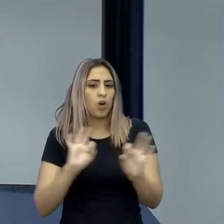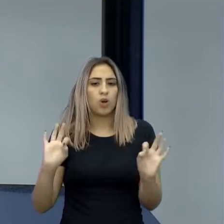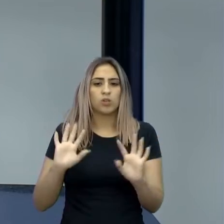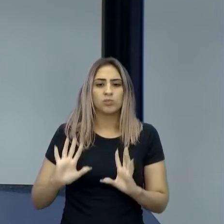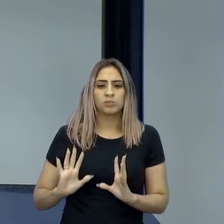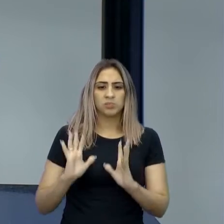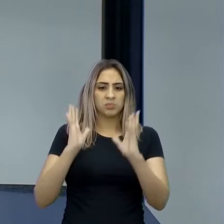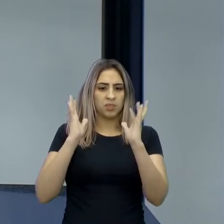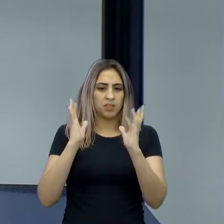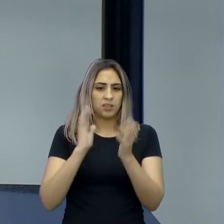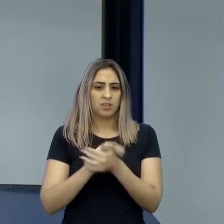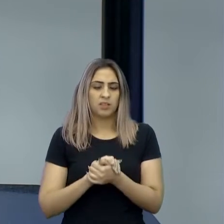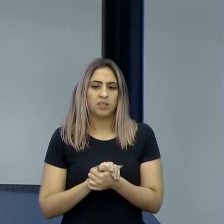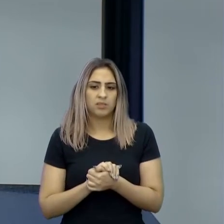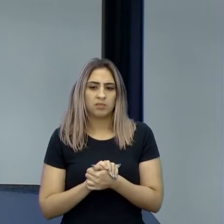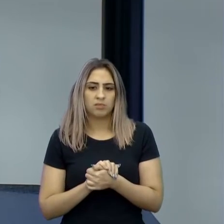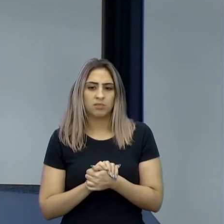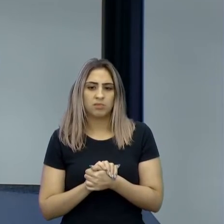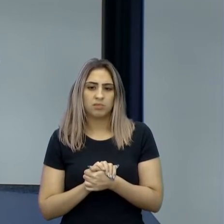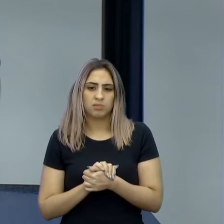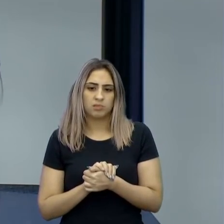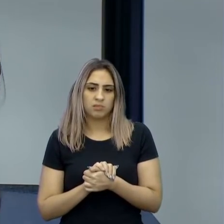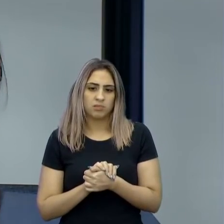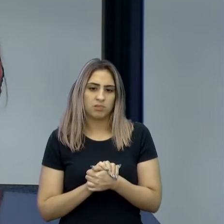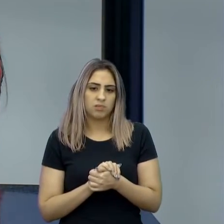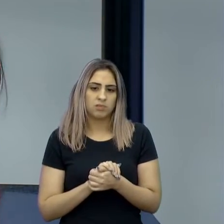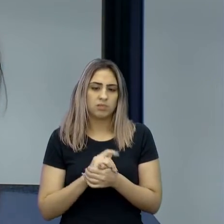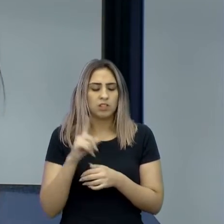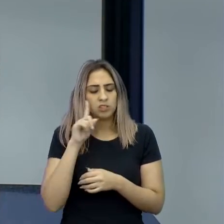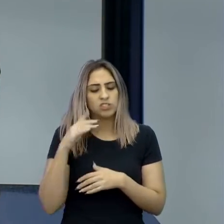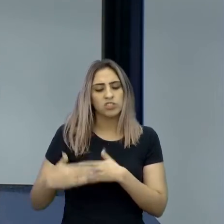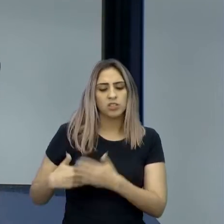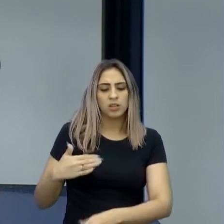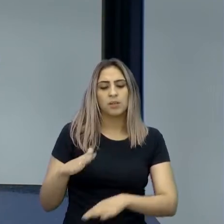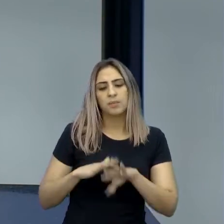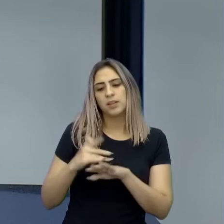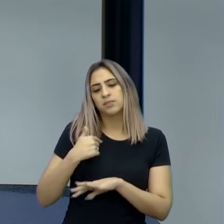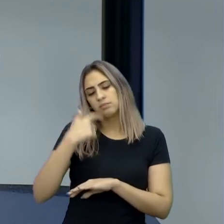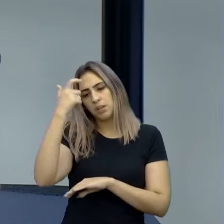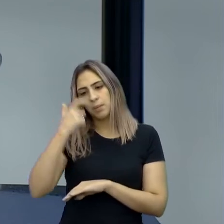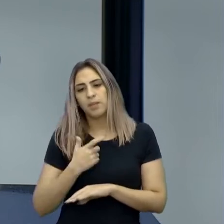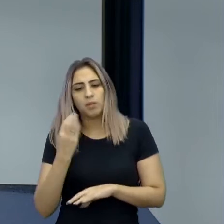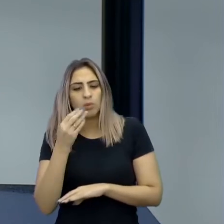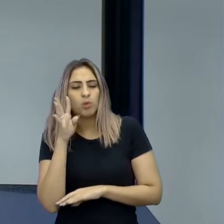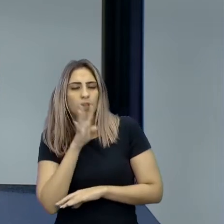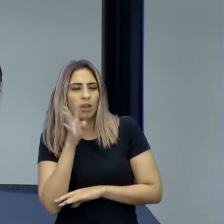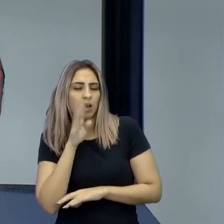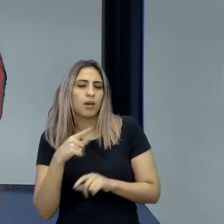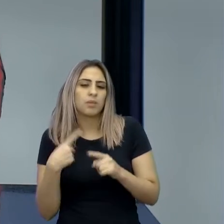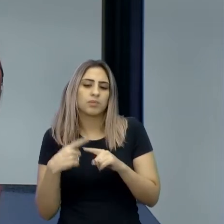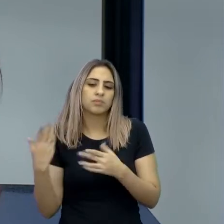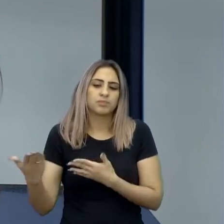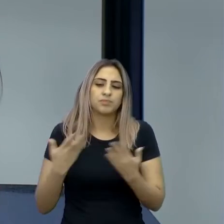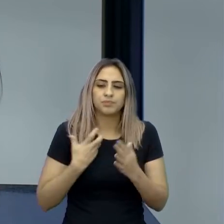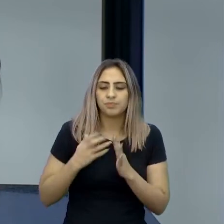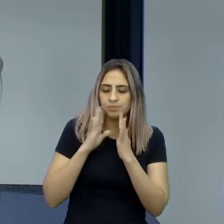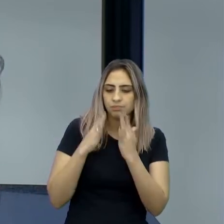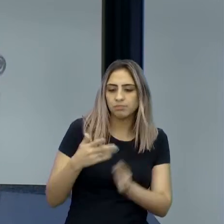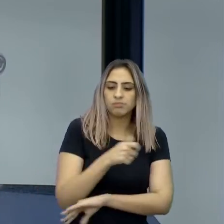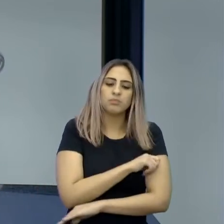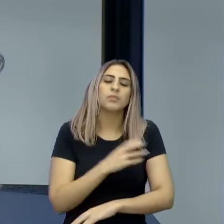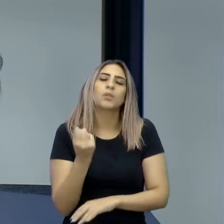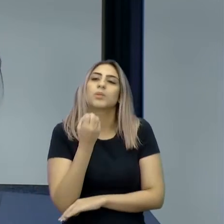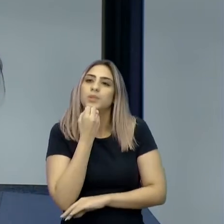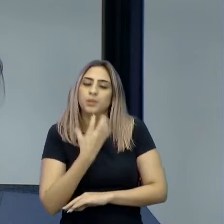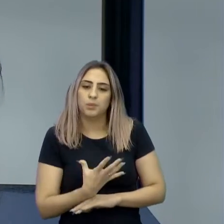de algo que não estava dentro da rotina, mas que para mim foi muito legal. Eu achei que trouxe uma visão para os estudantes também